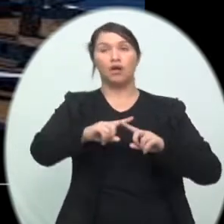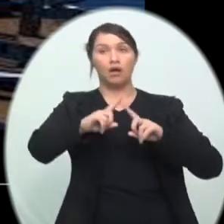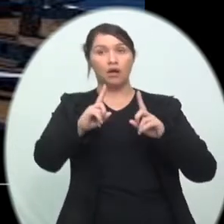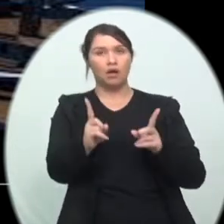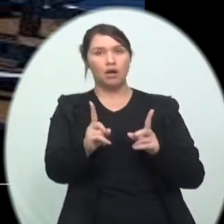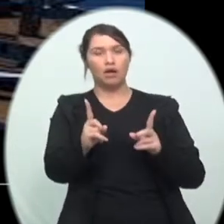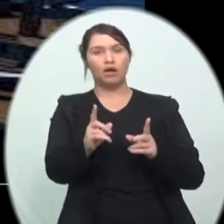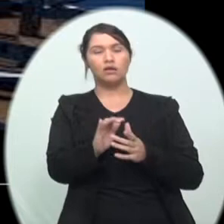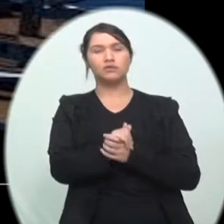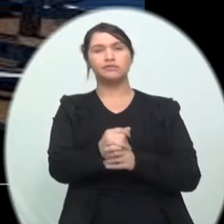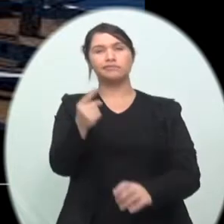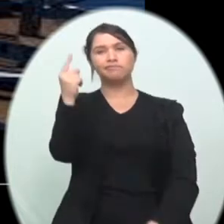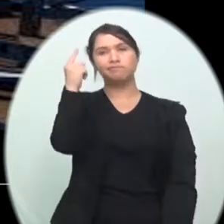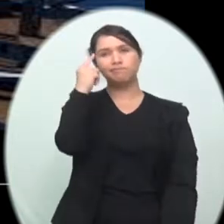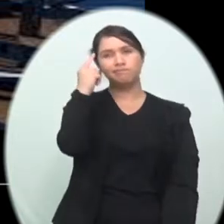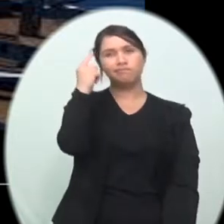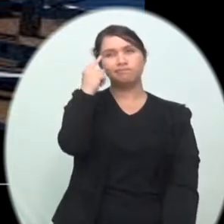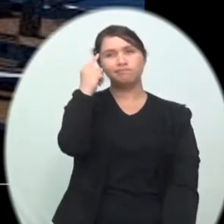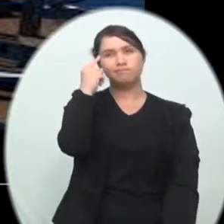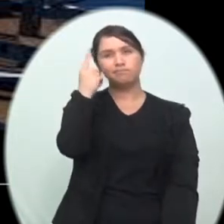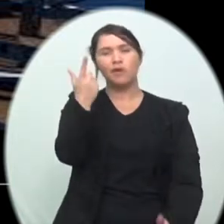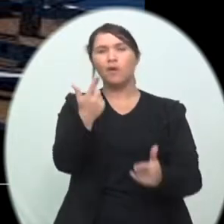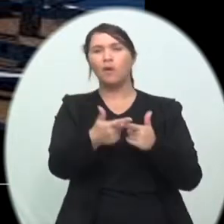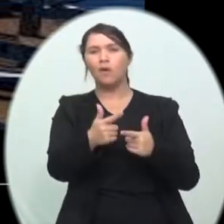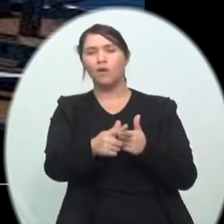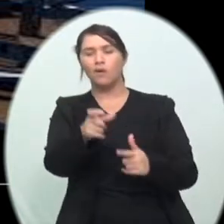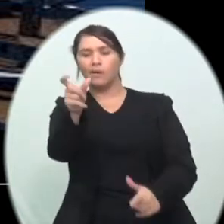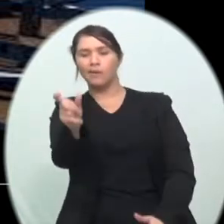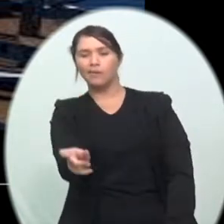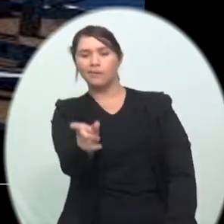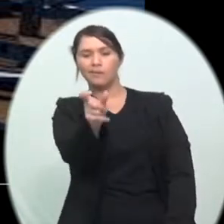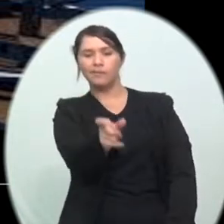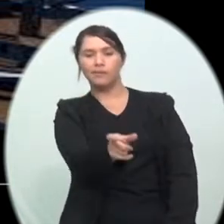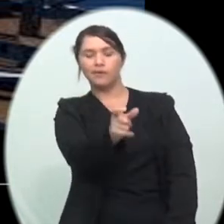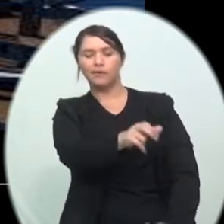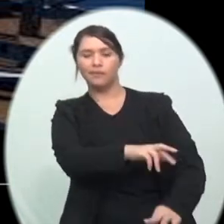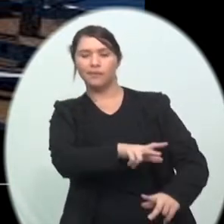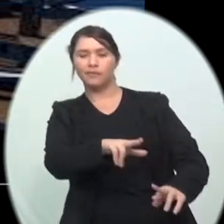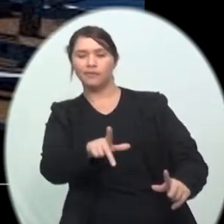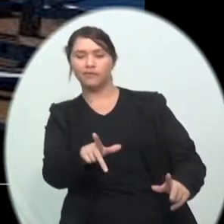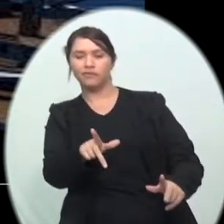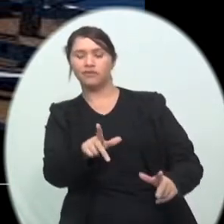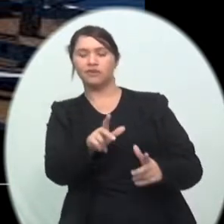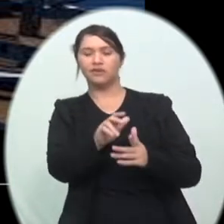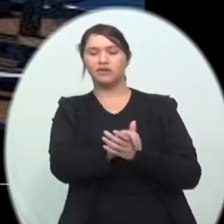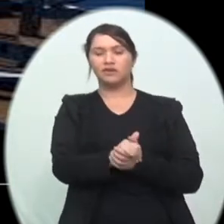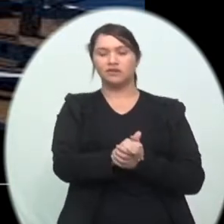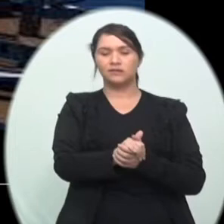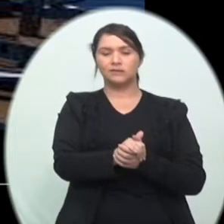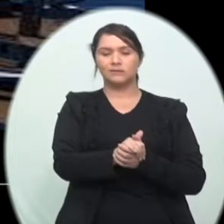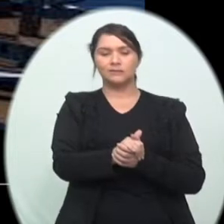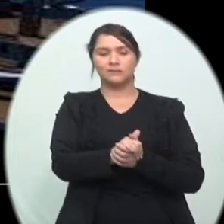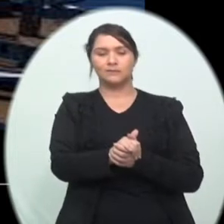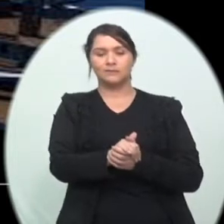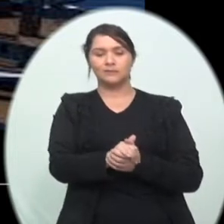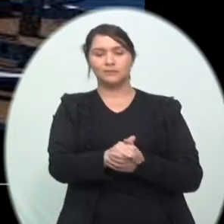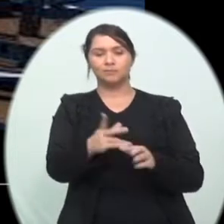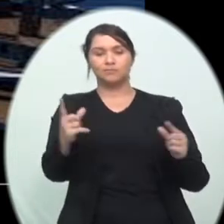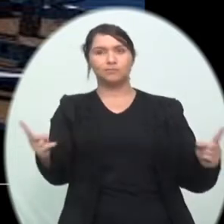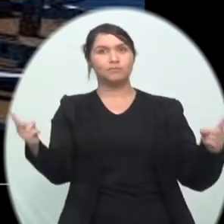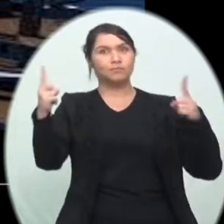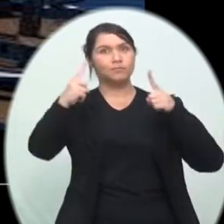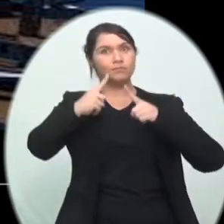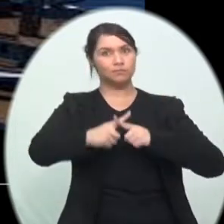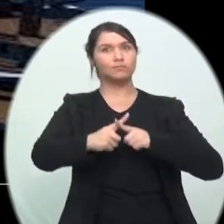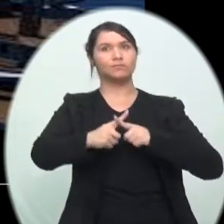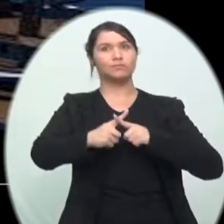ele encontra um público diferente, um mercado cada vez mais difícil, cada vez mais concorrido, a gente chama de Oceano